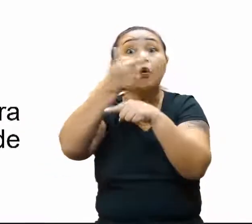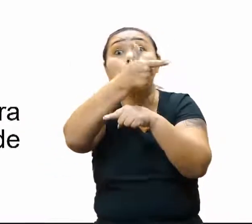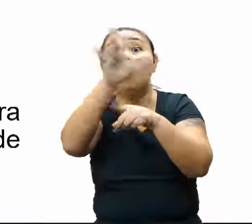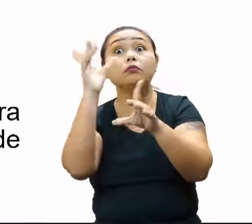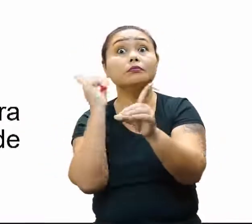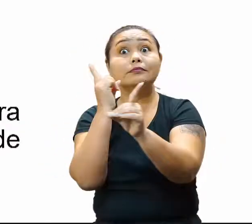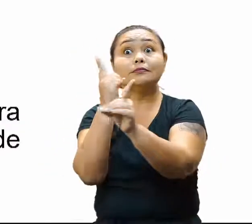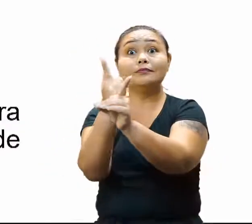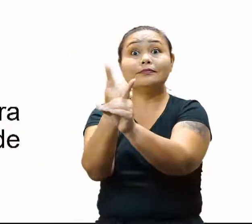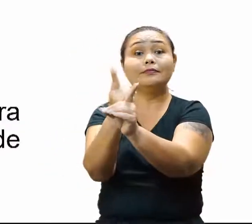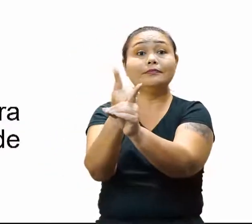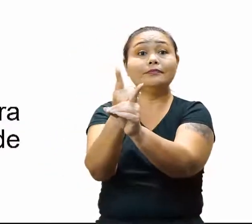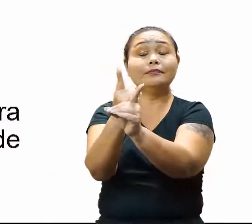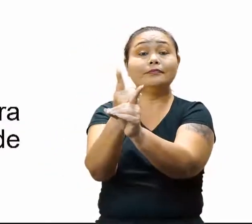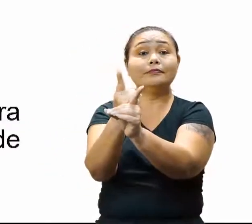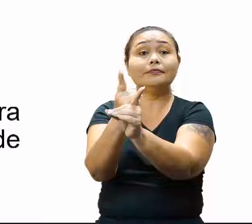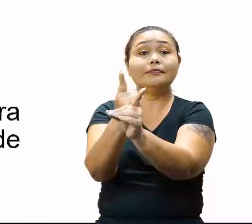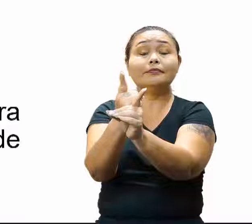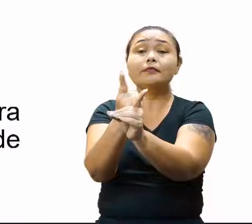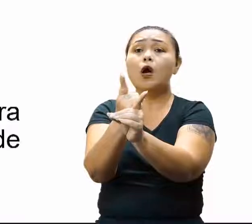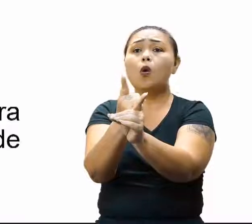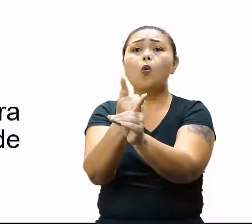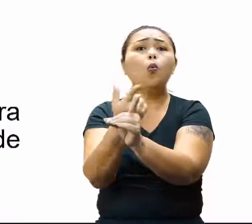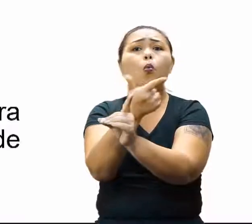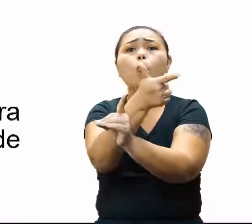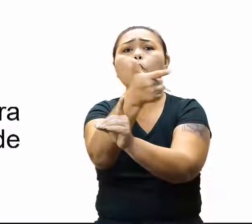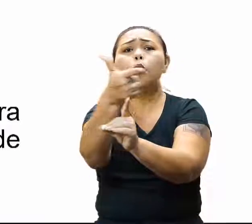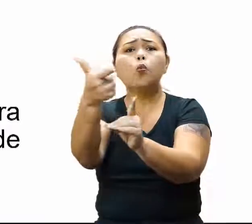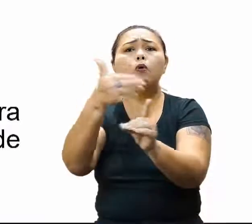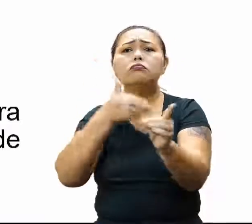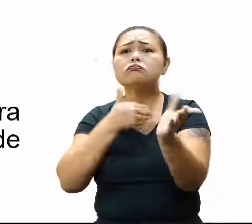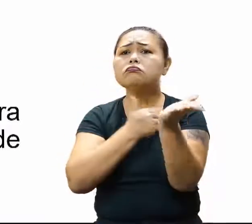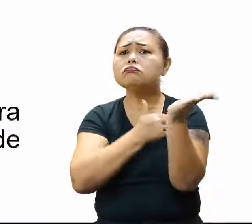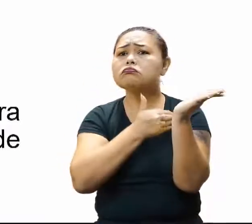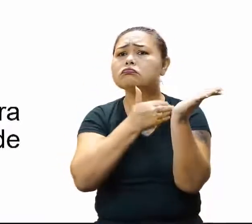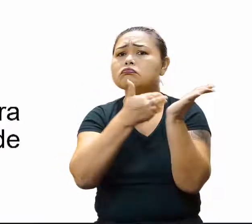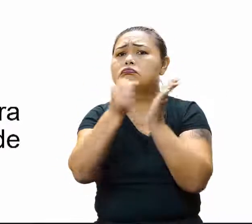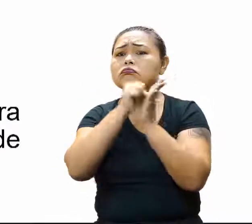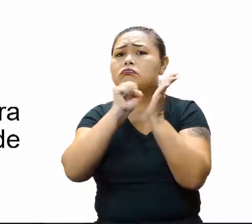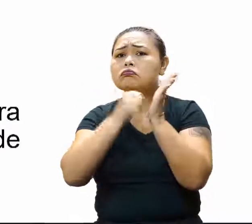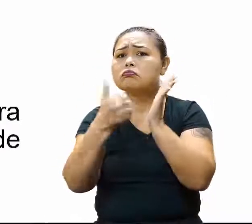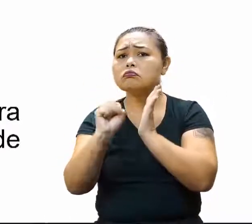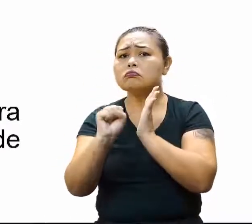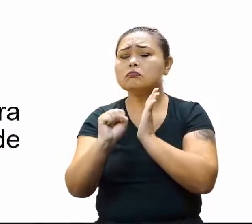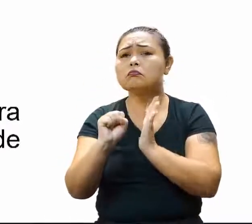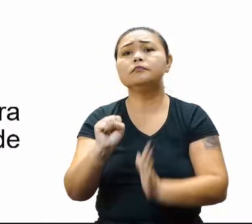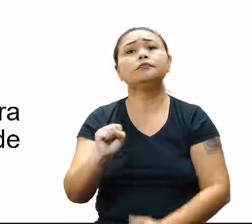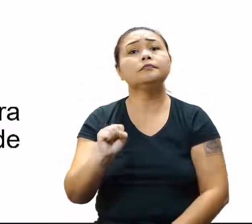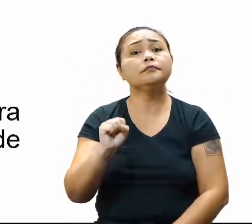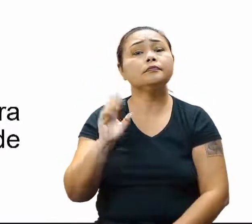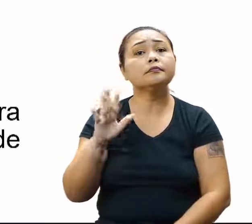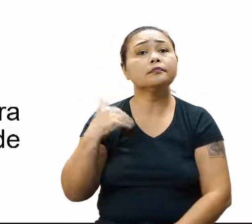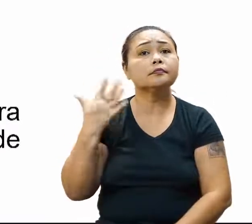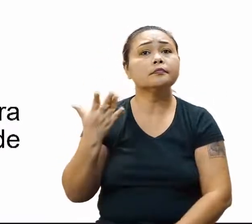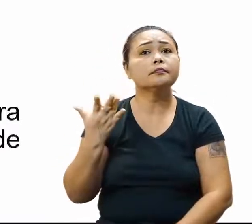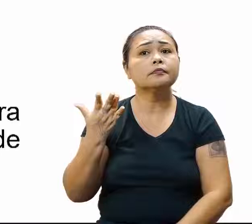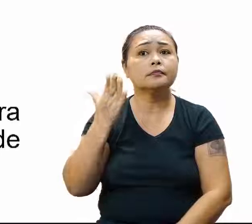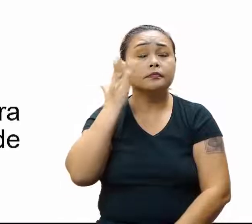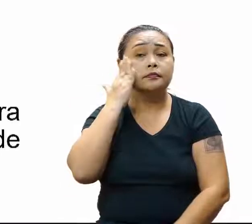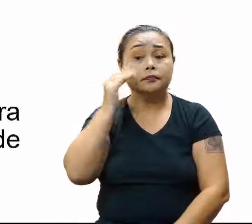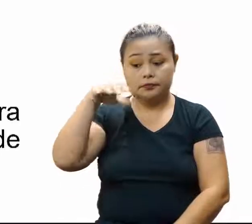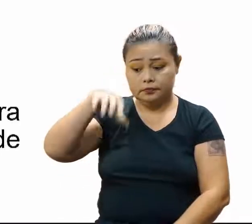vendo? De tantas outras durante o século XVIII. Então, assim, você está numa